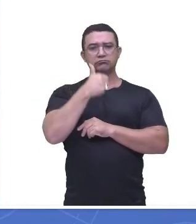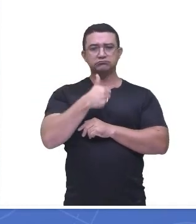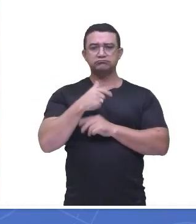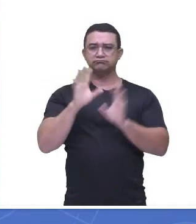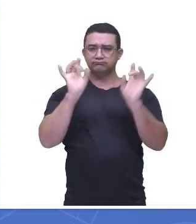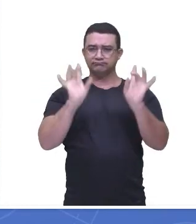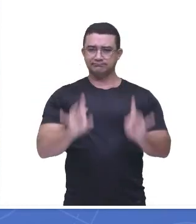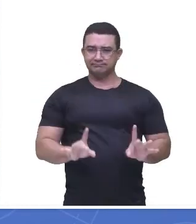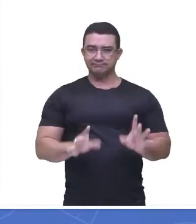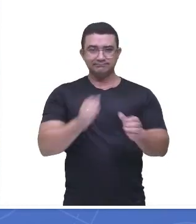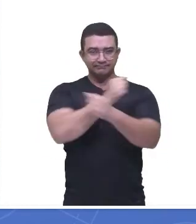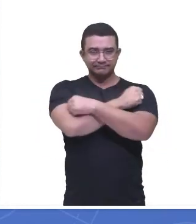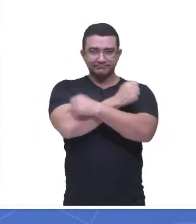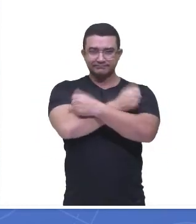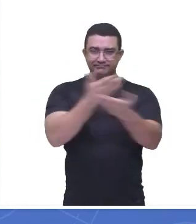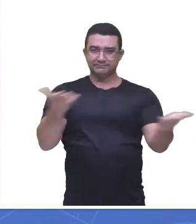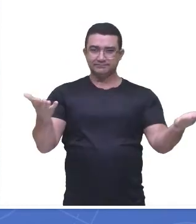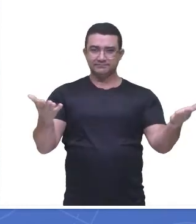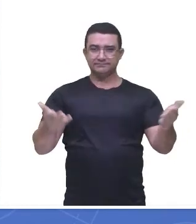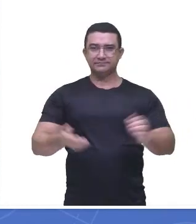Ok? Abraço!